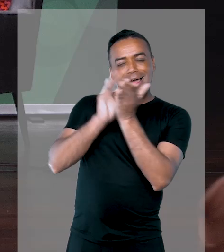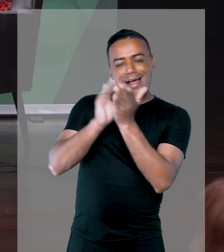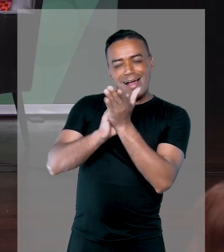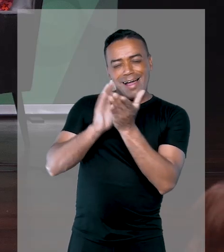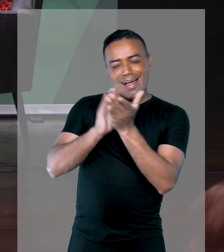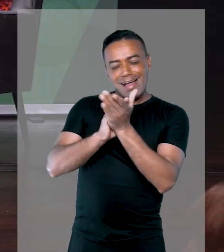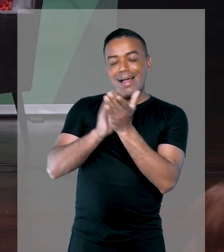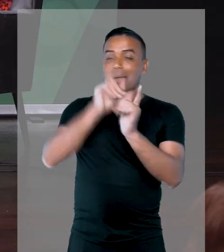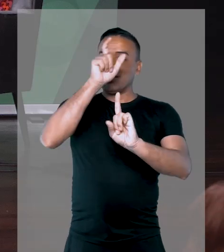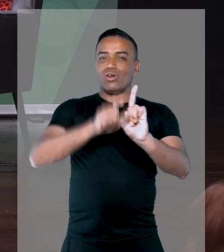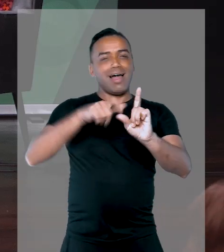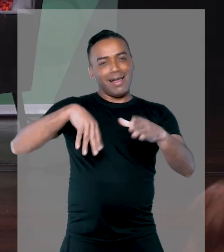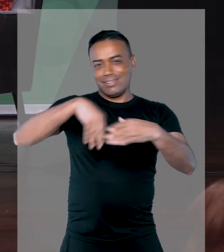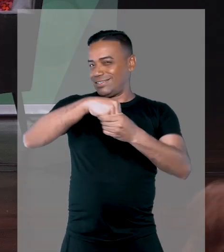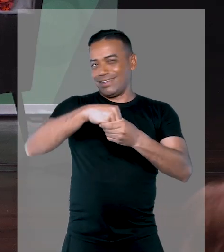personagem.